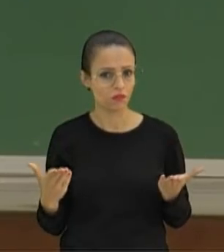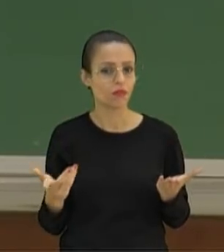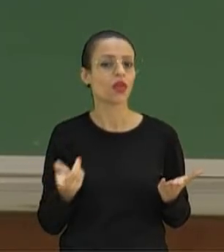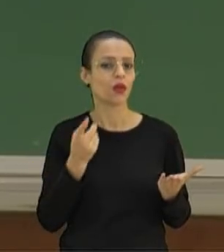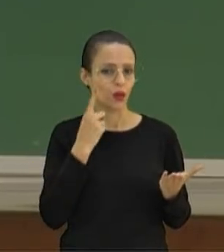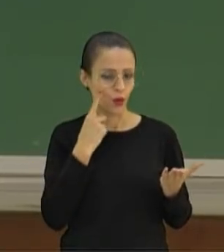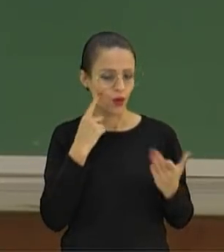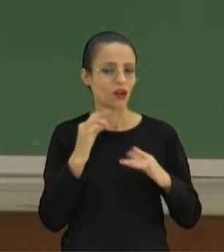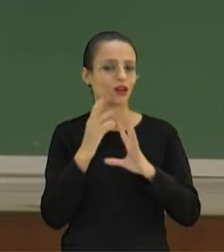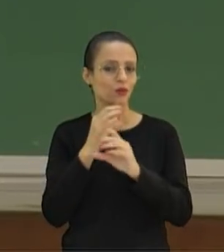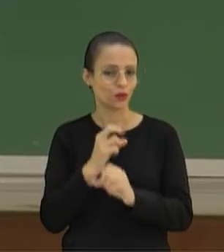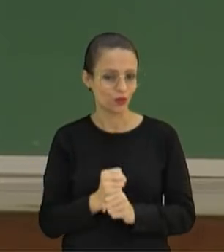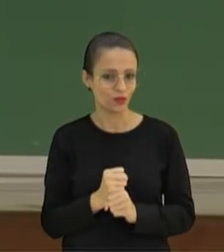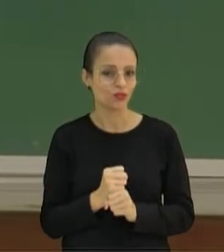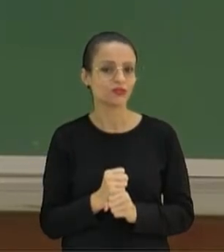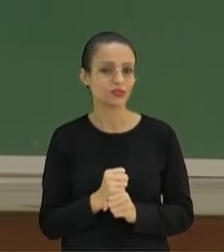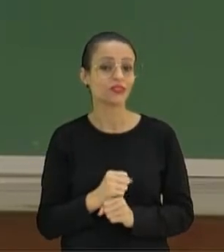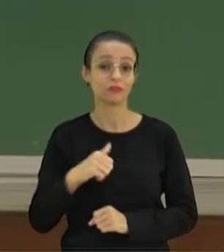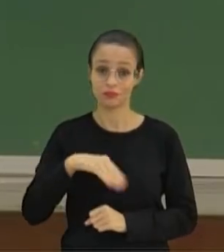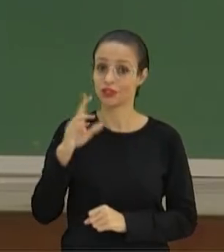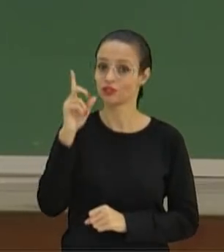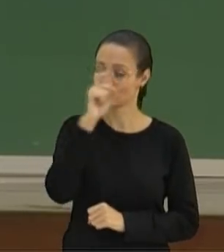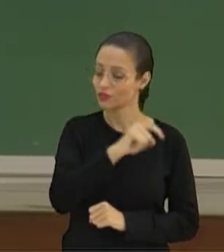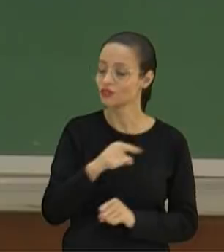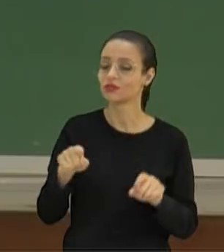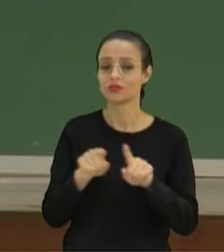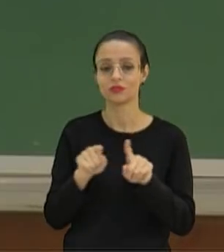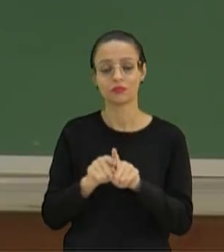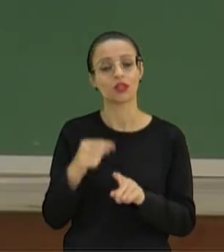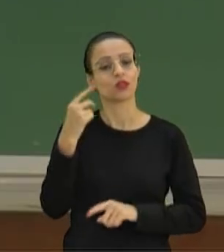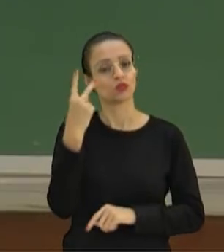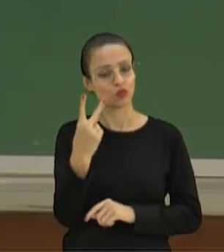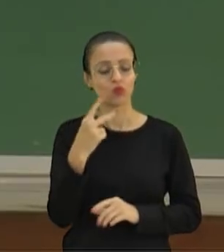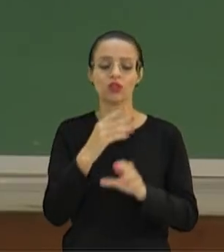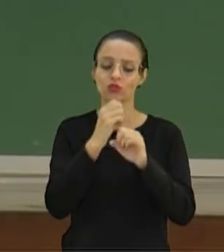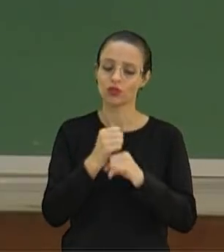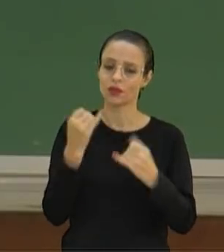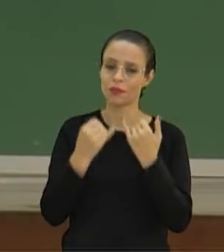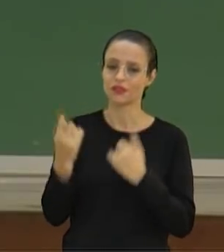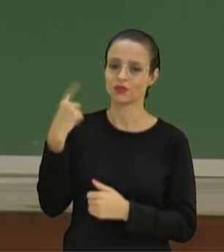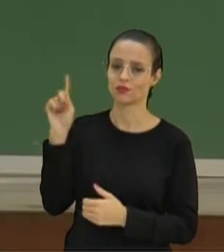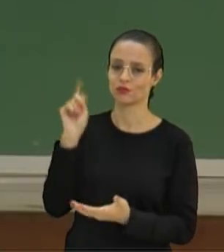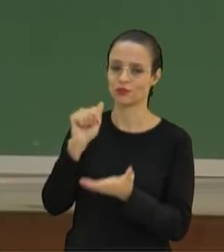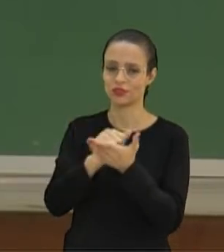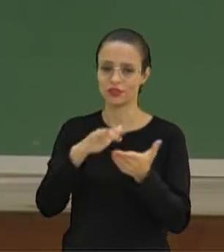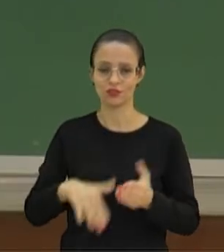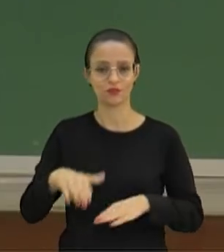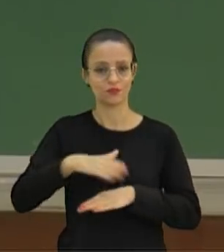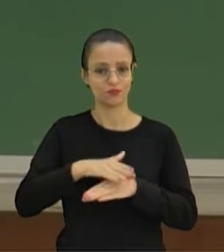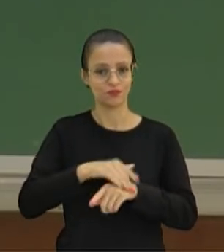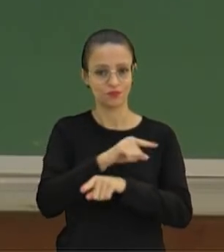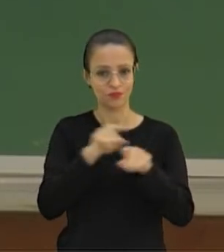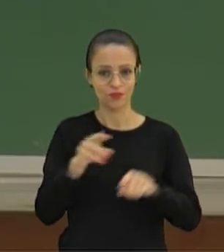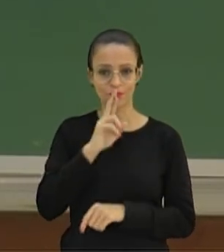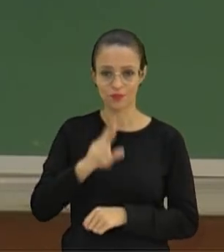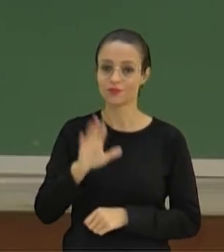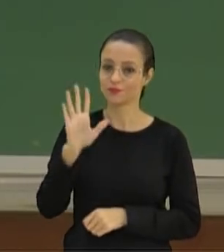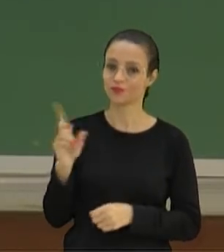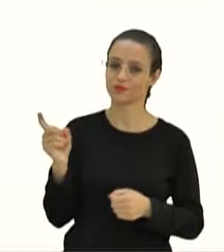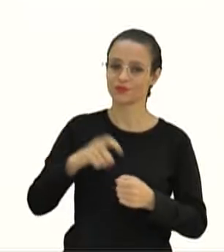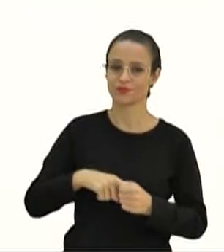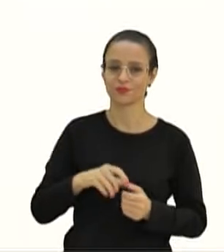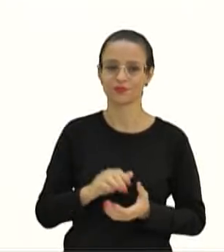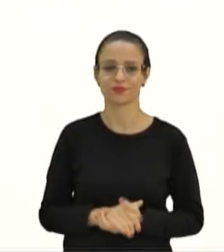Olha a continha, hein? Esse está um pouquinho mais difícil, mas também são 2 contas bem parecidas com a anterior. Façam aí, daqui a pouco a gente volta.